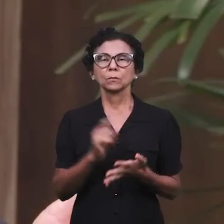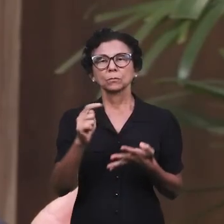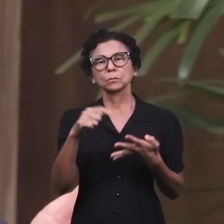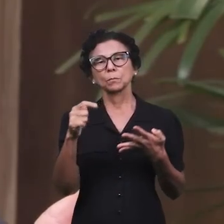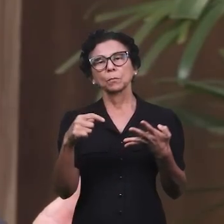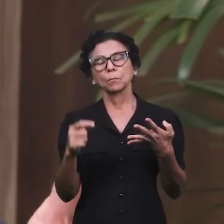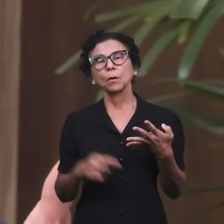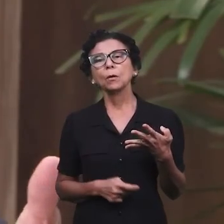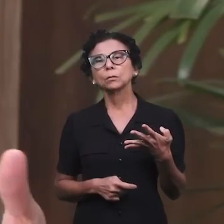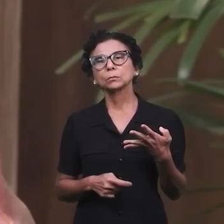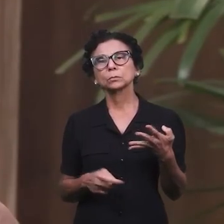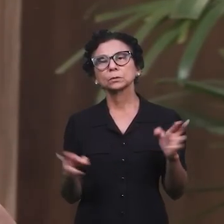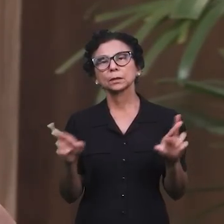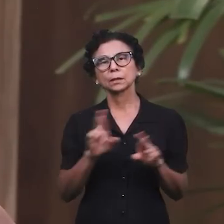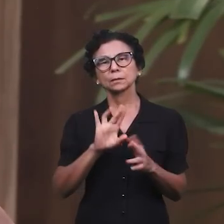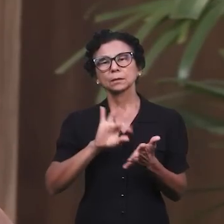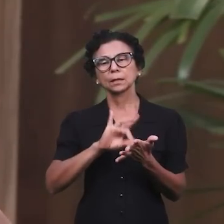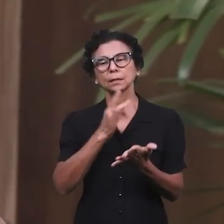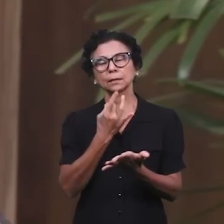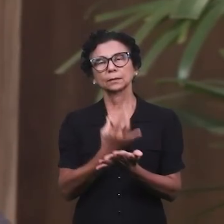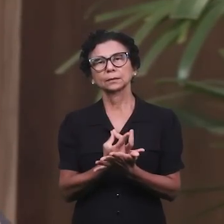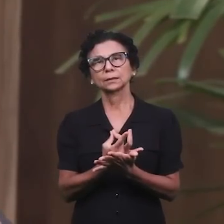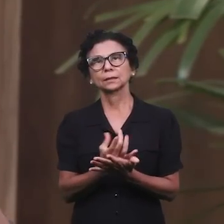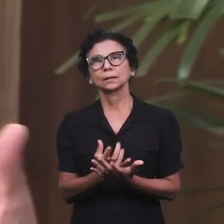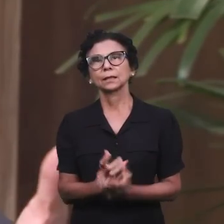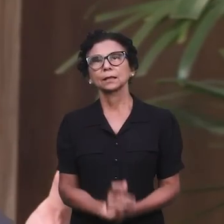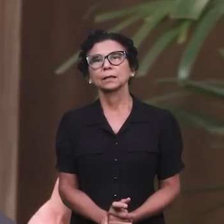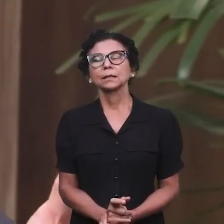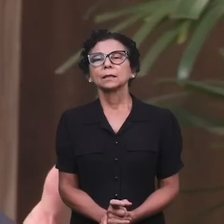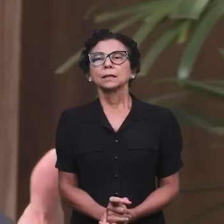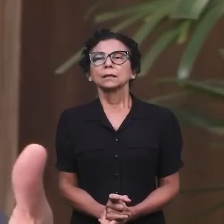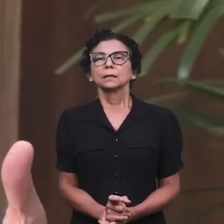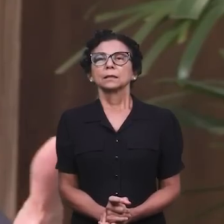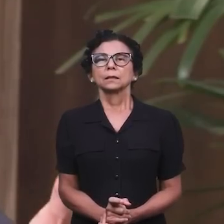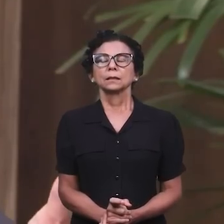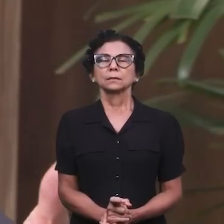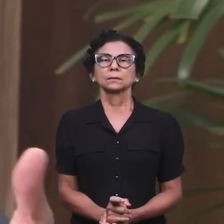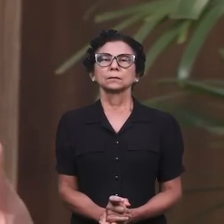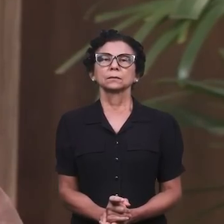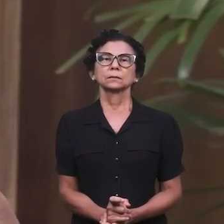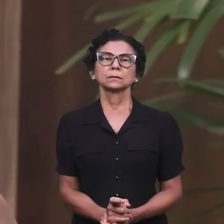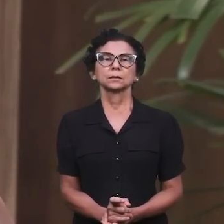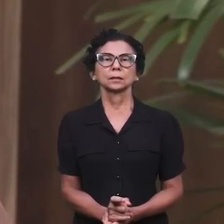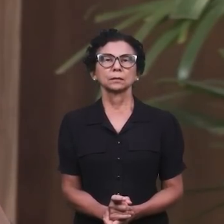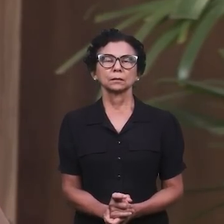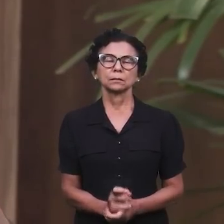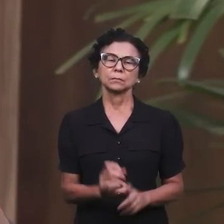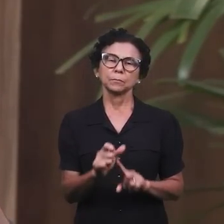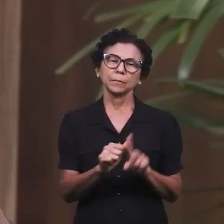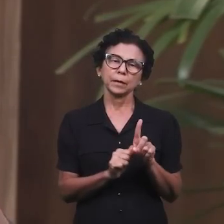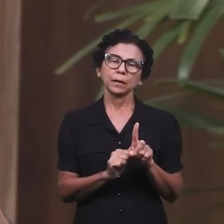fala de heresia, e nós vamos ter que citar datas,